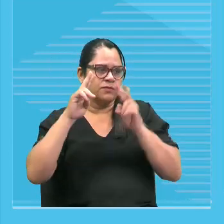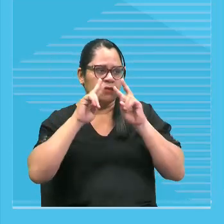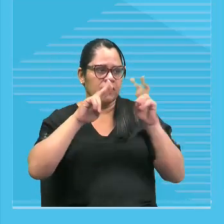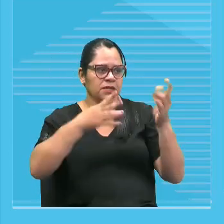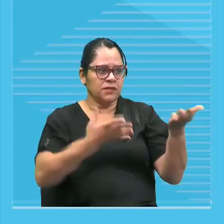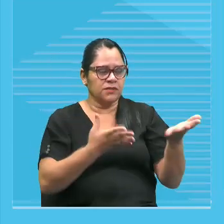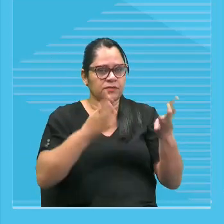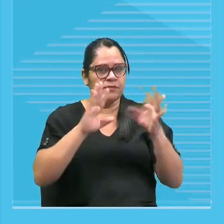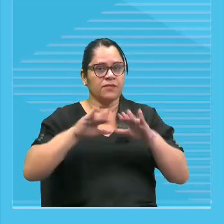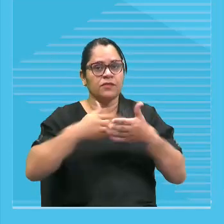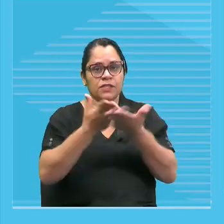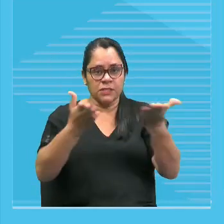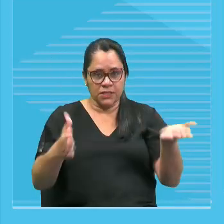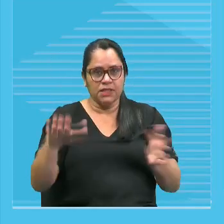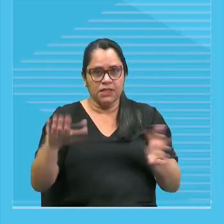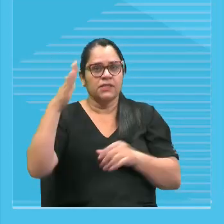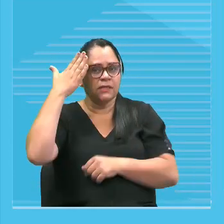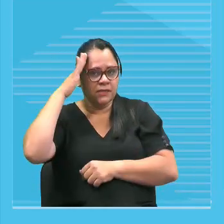entenderam